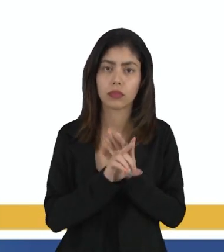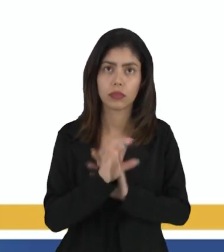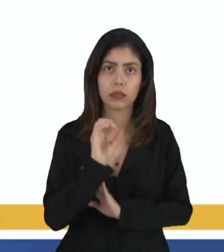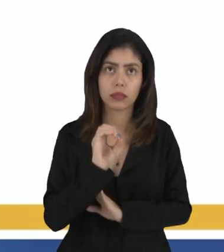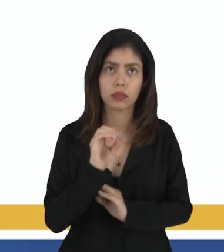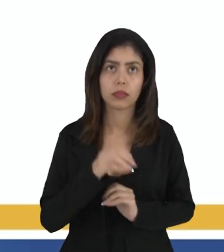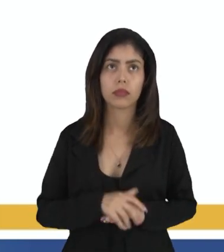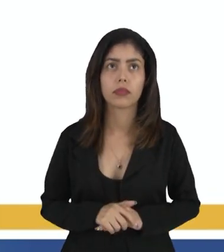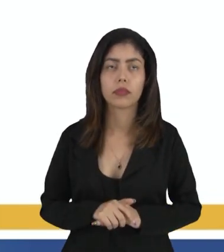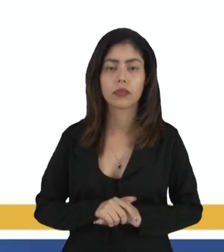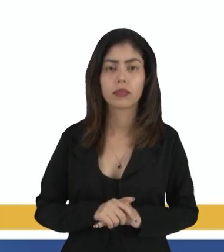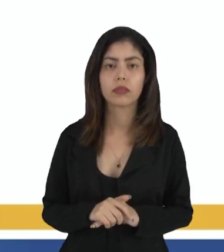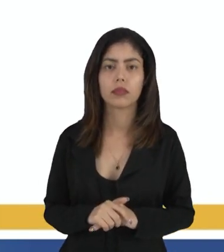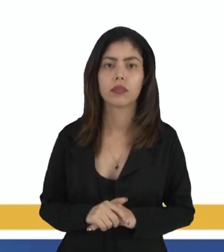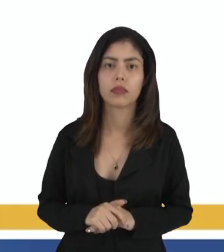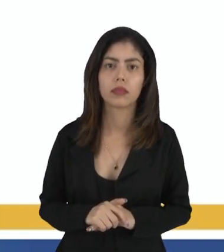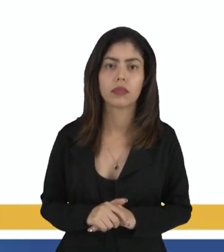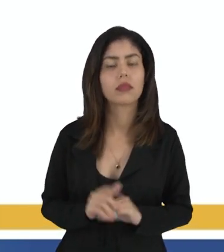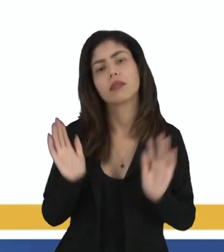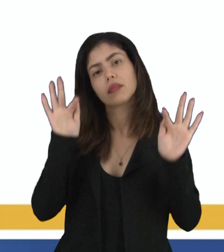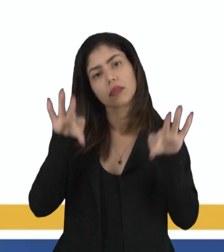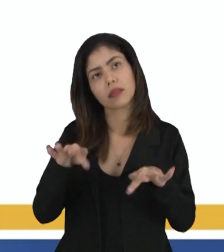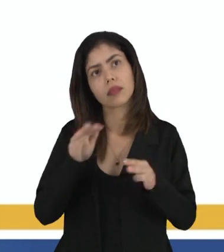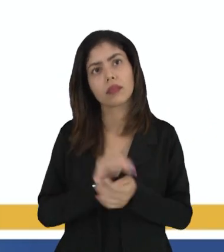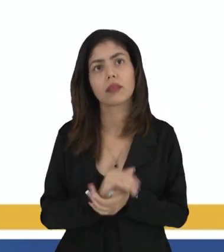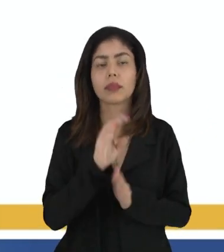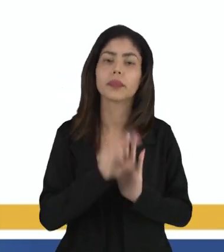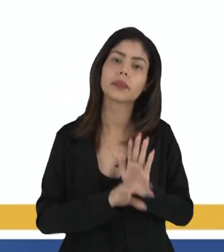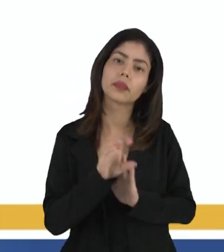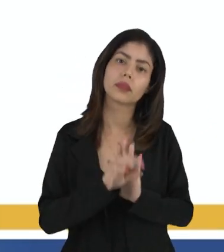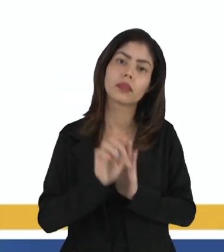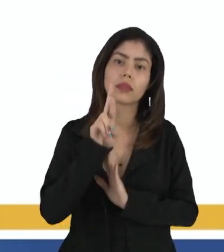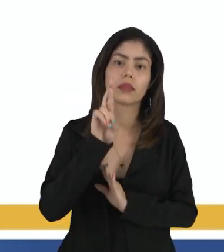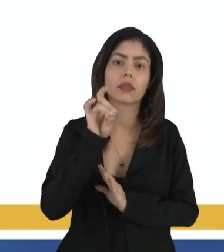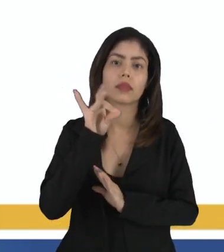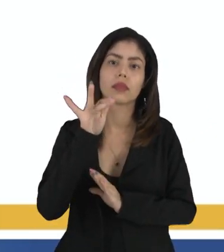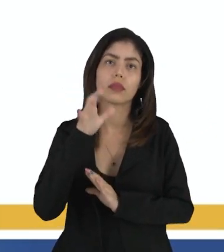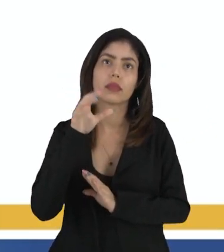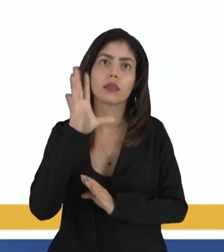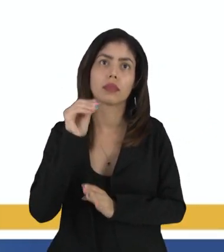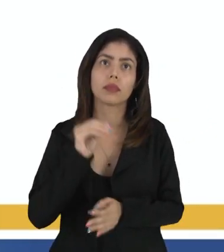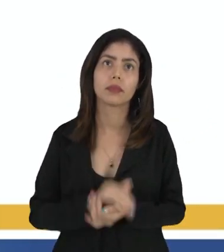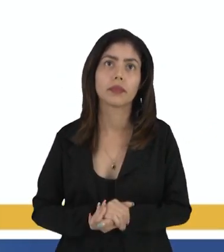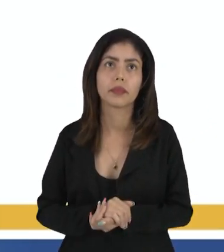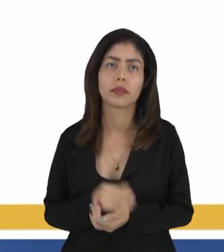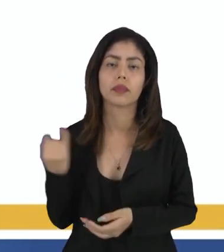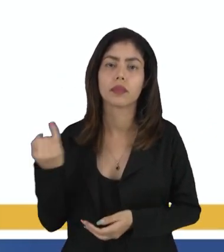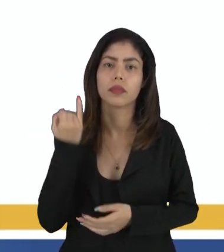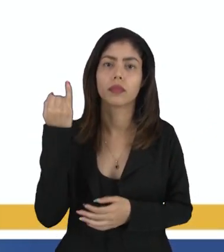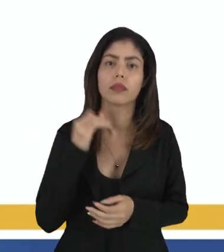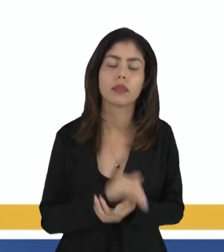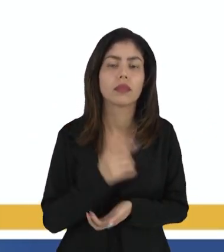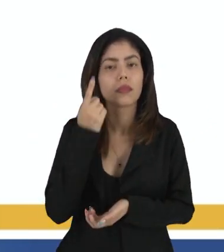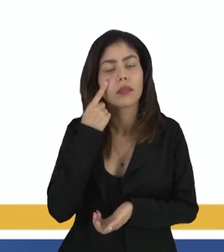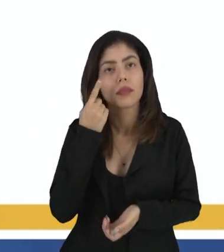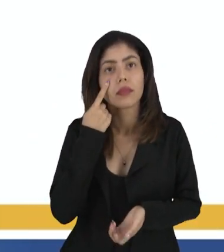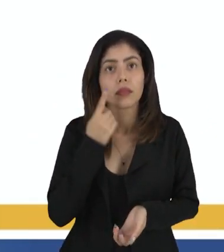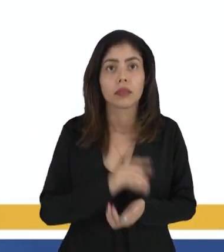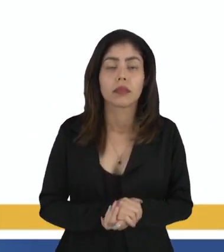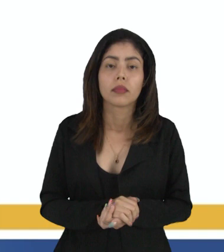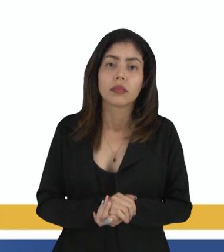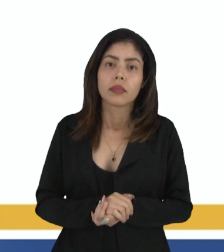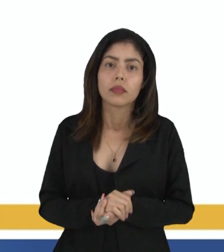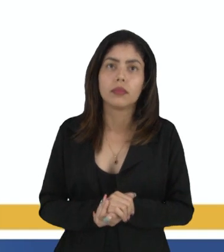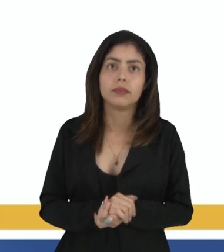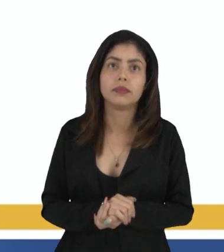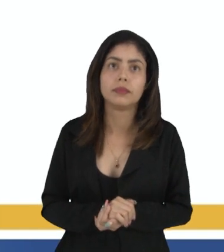da termodinâmica. E para finalizar, eu trouxe um conceito de radiação, que é bem importante, porque a gente pode analisar a radiação,